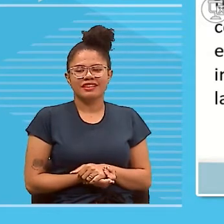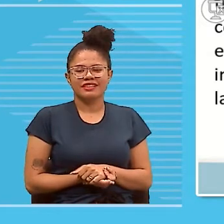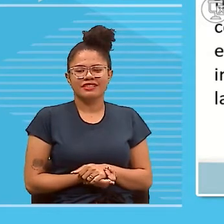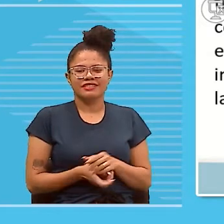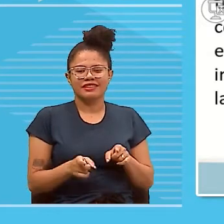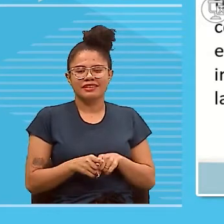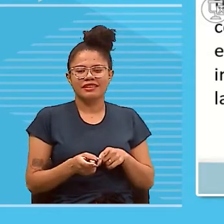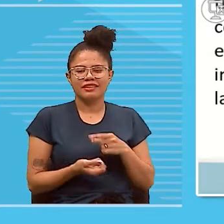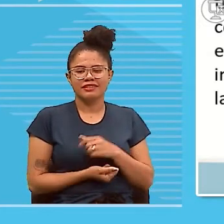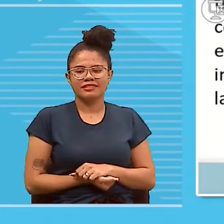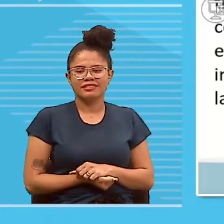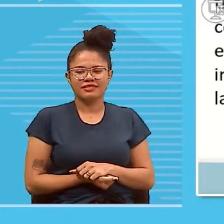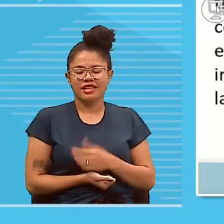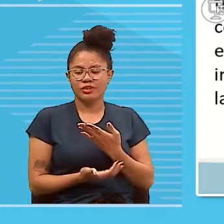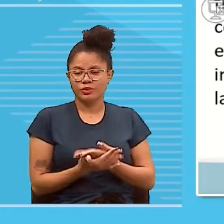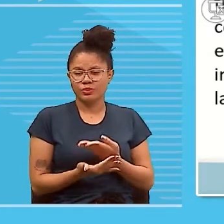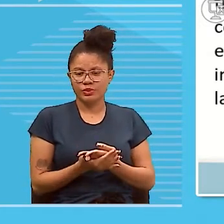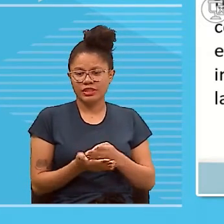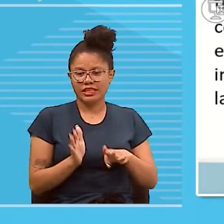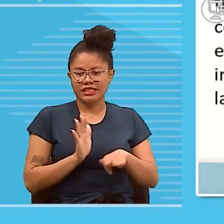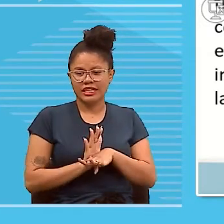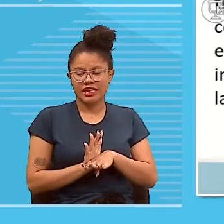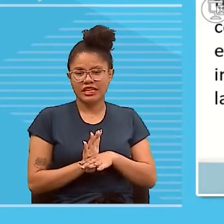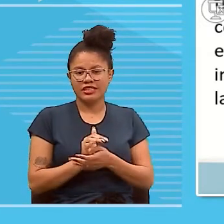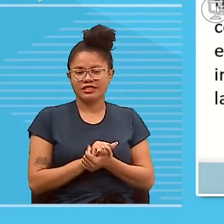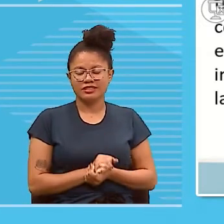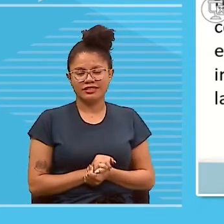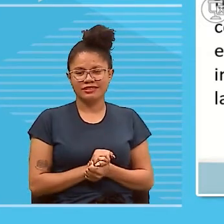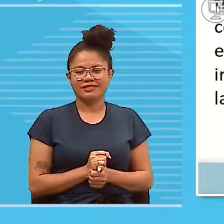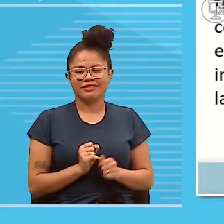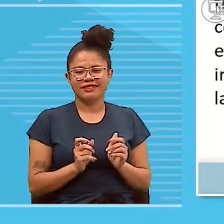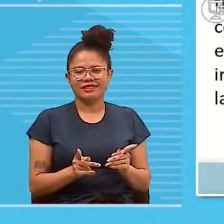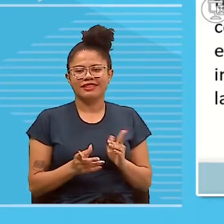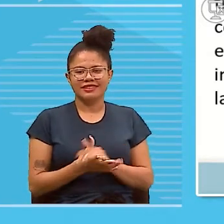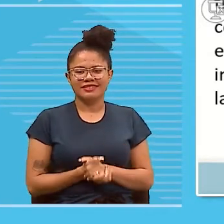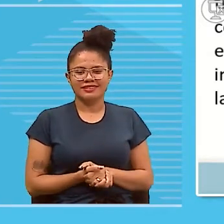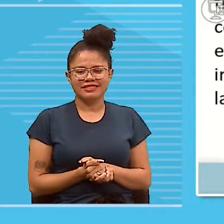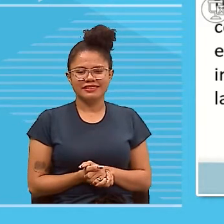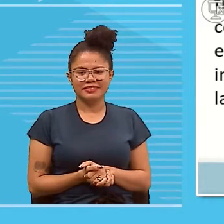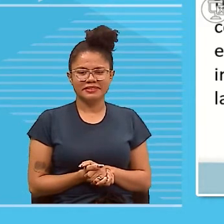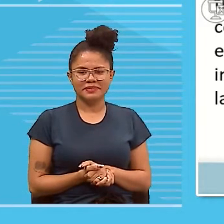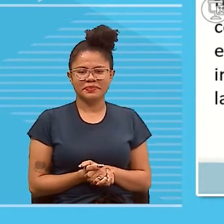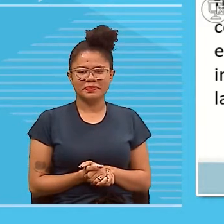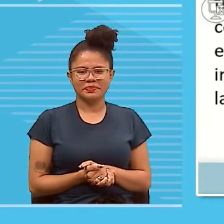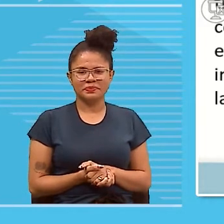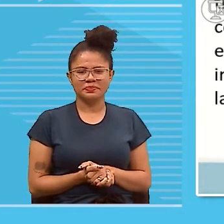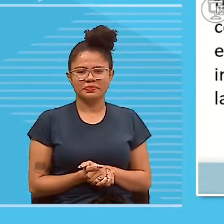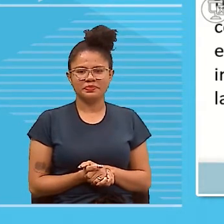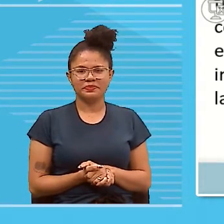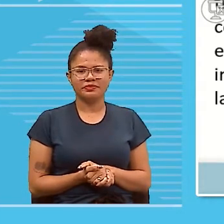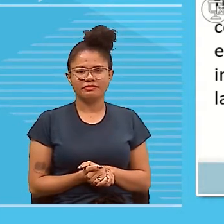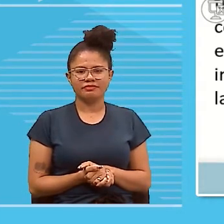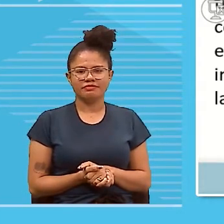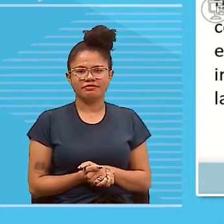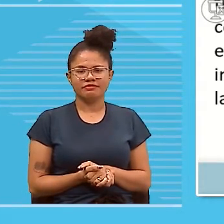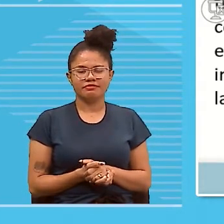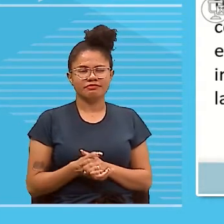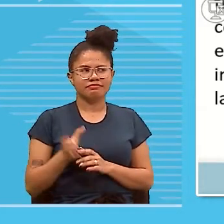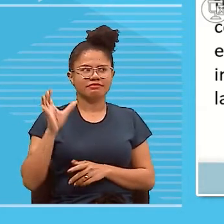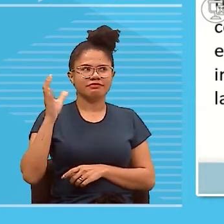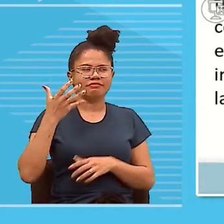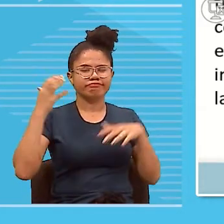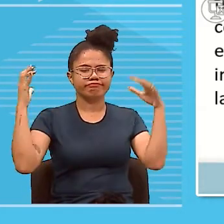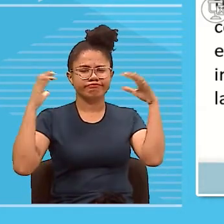eu sei que ela está estudando à tarde é porque a tarde a Flávia Helena que dá aula mas vamos lá inverno né